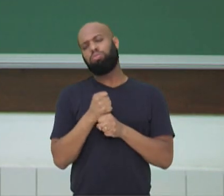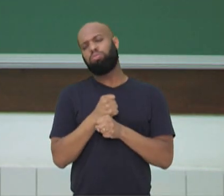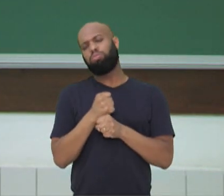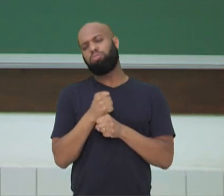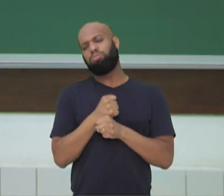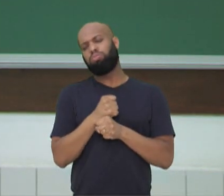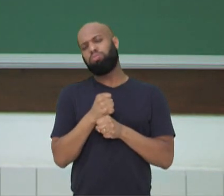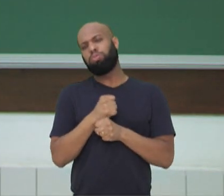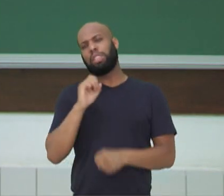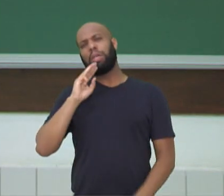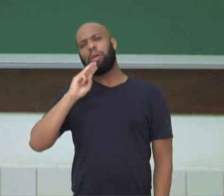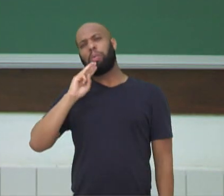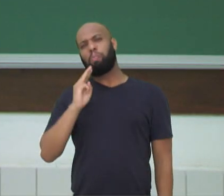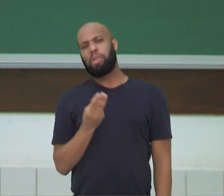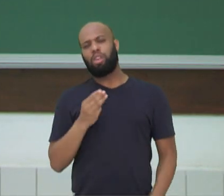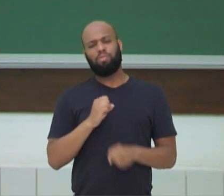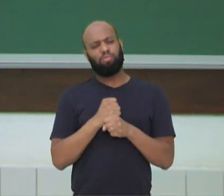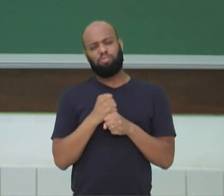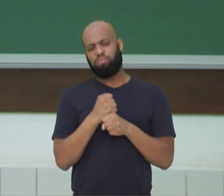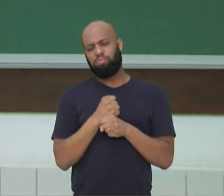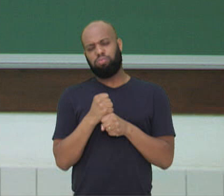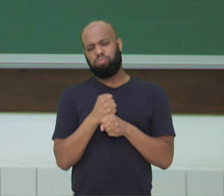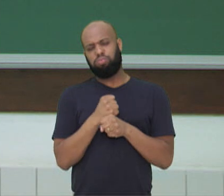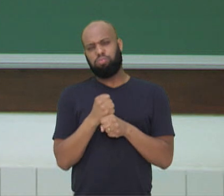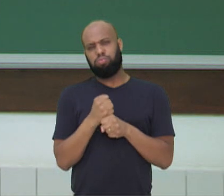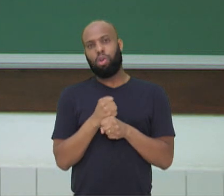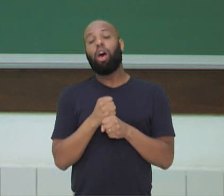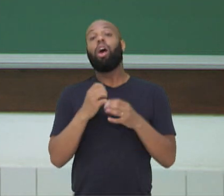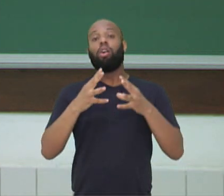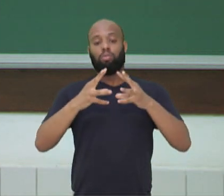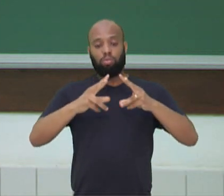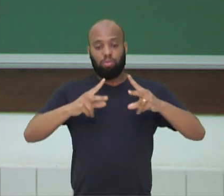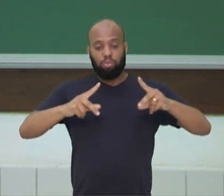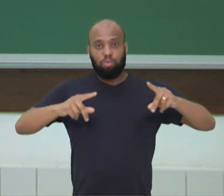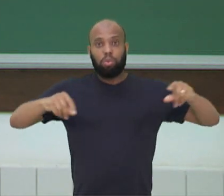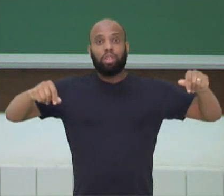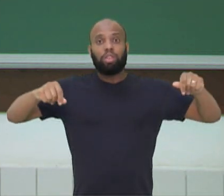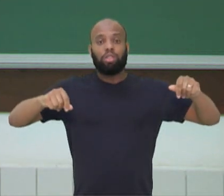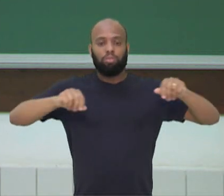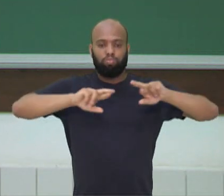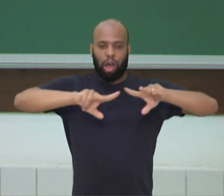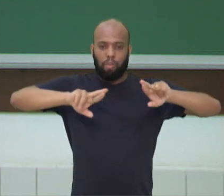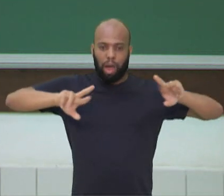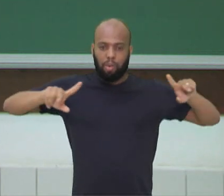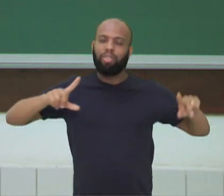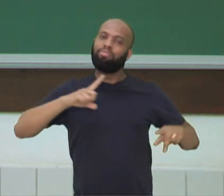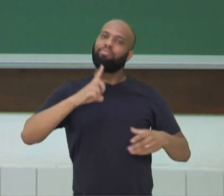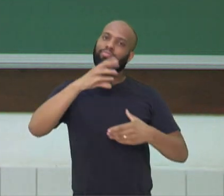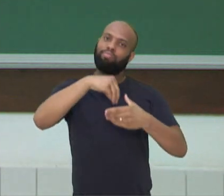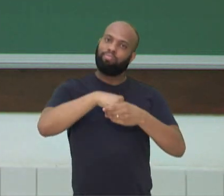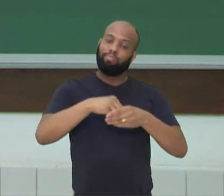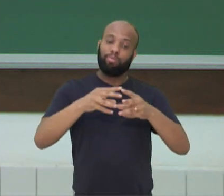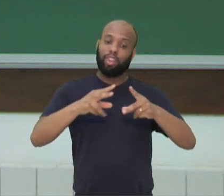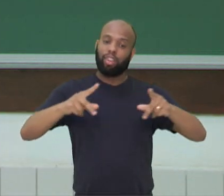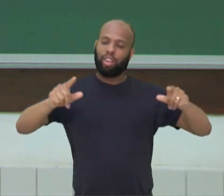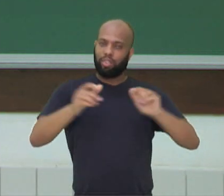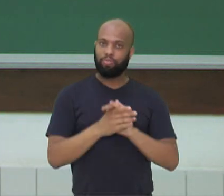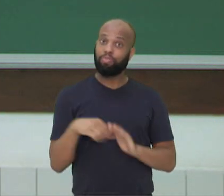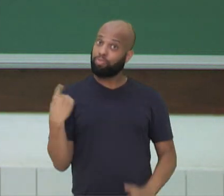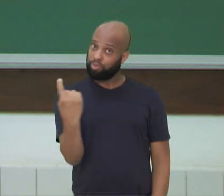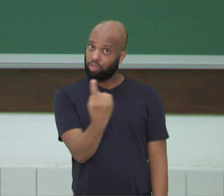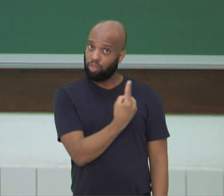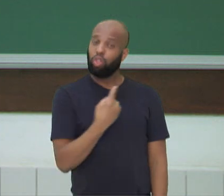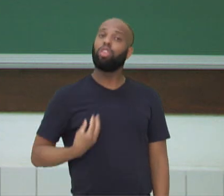e milhares de anos e esses minerais vão sendo formados, vão ser produzidos. E nós, seres